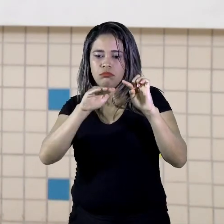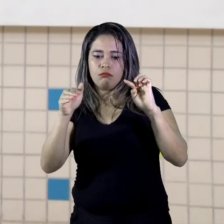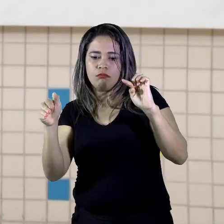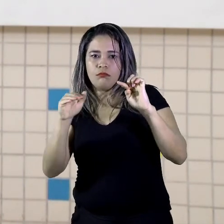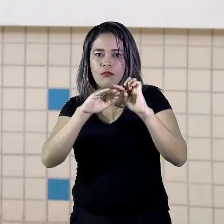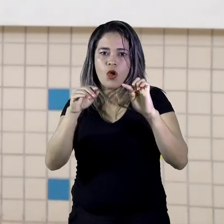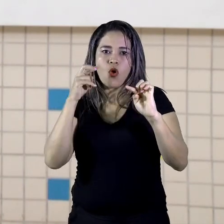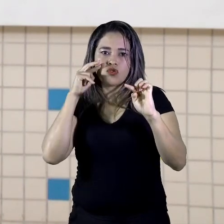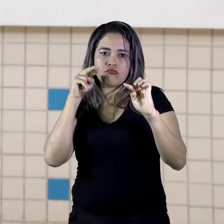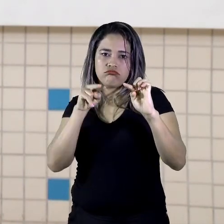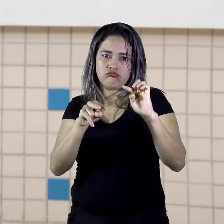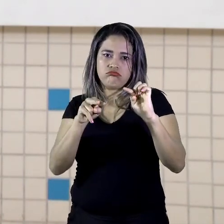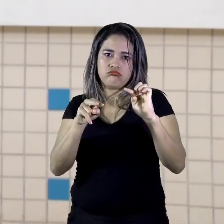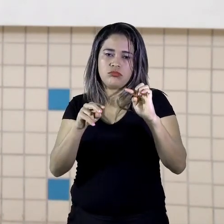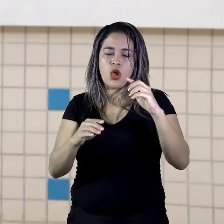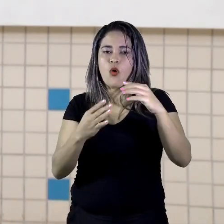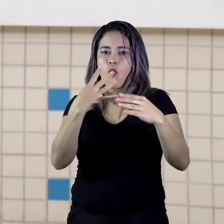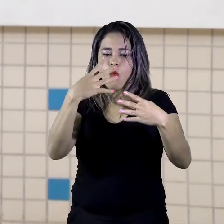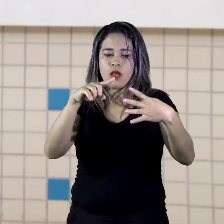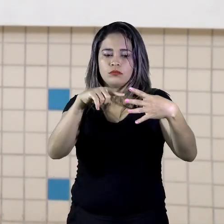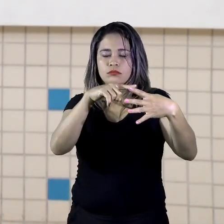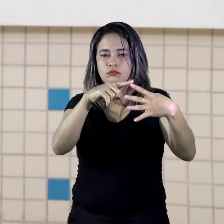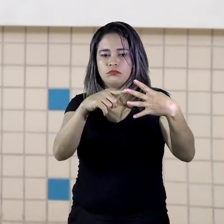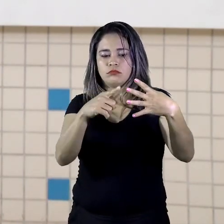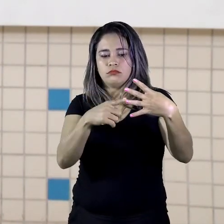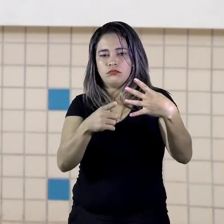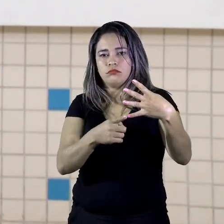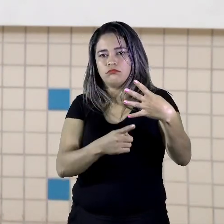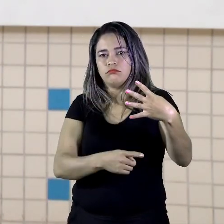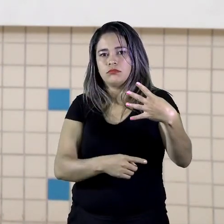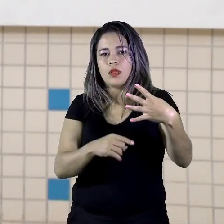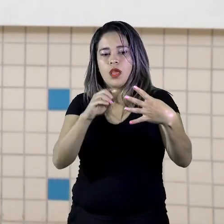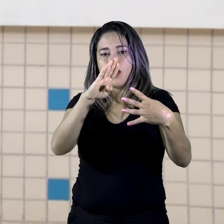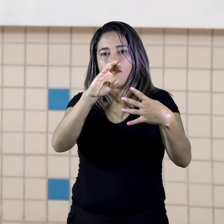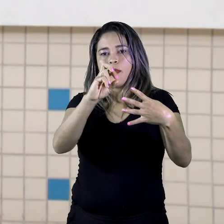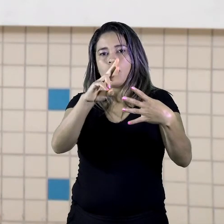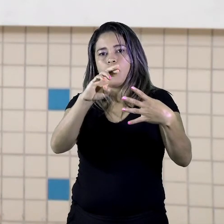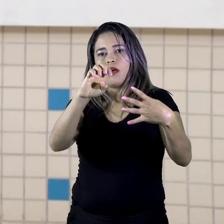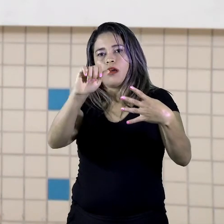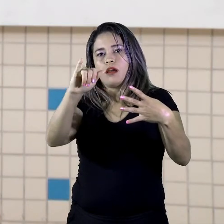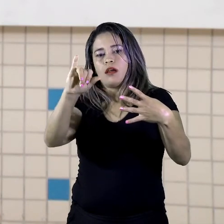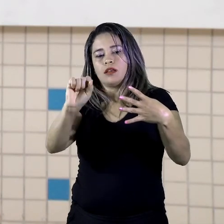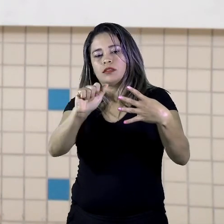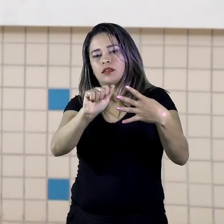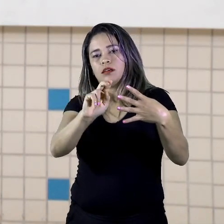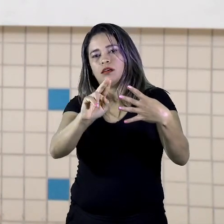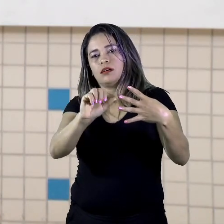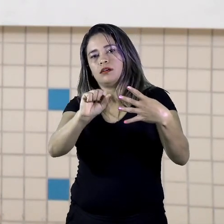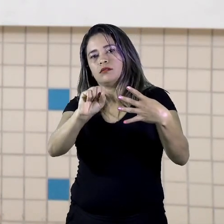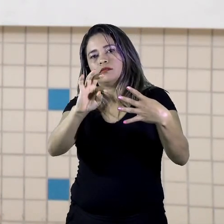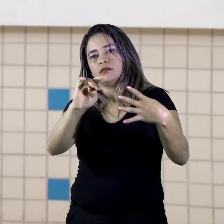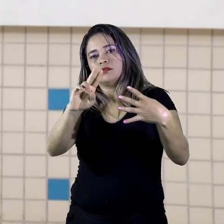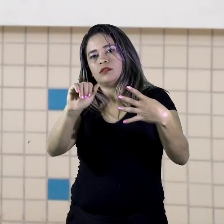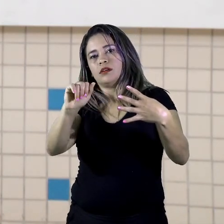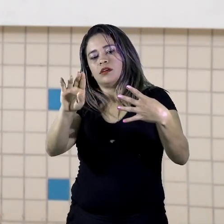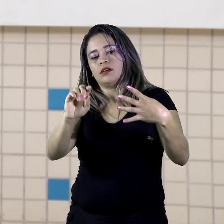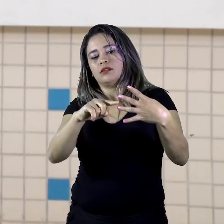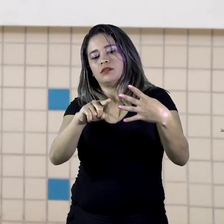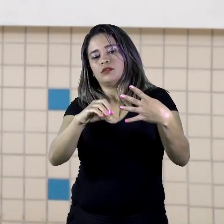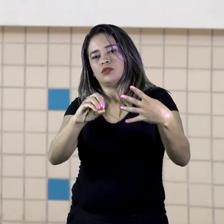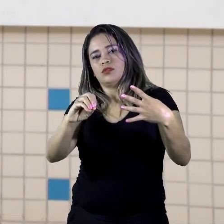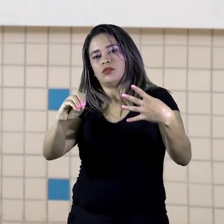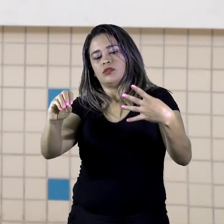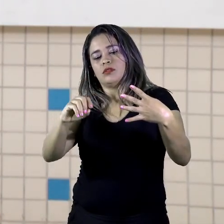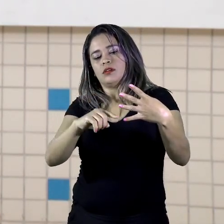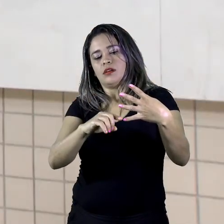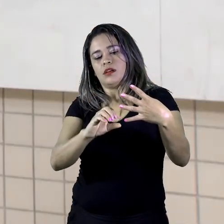Então são esses 4 tipos de constelações que existem: as boreais, as austrais, as zodiacais e as